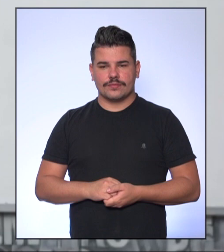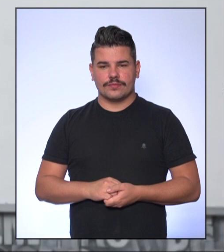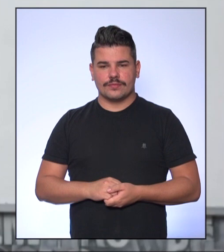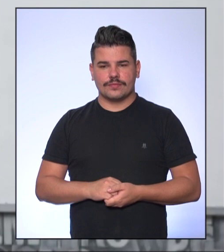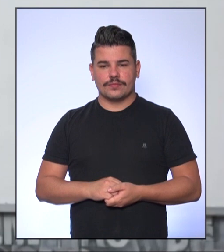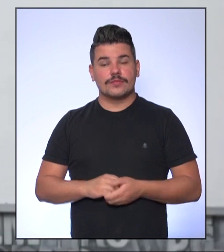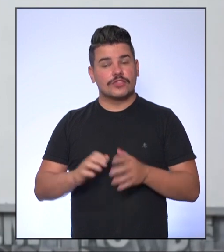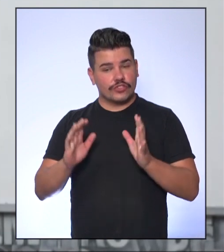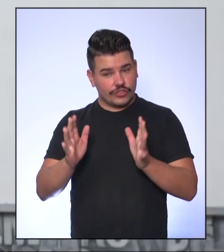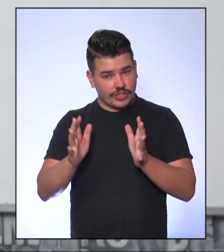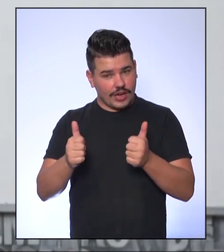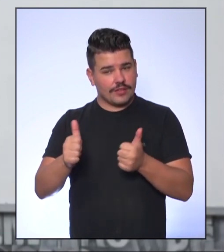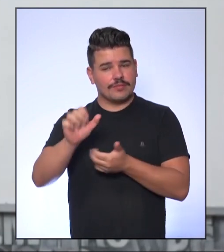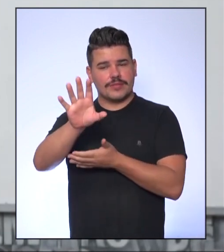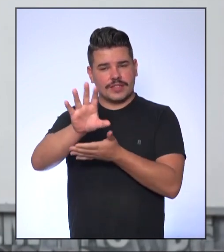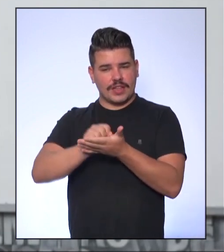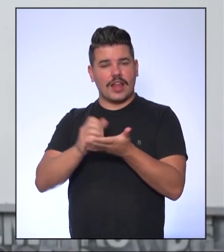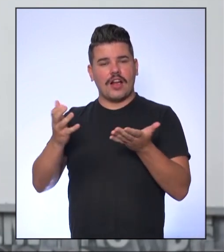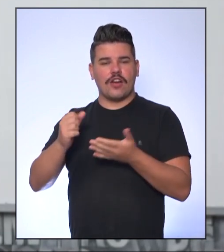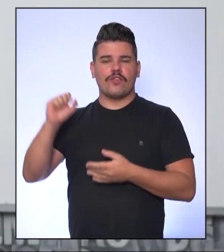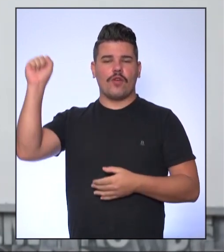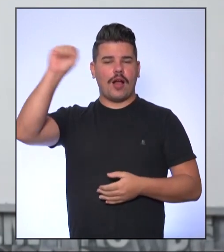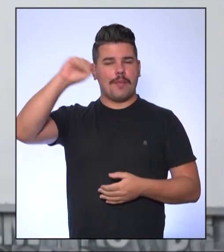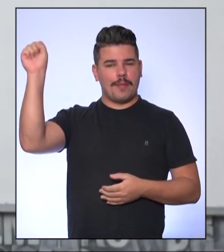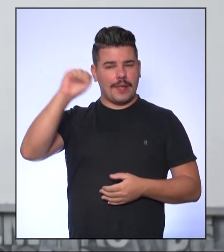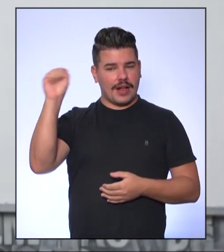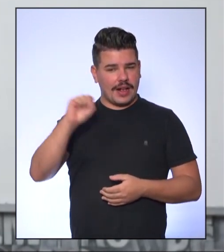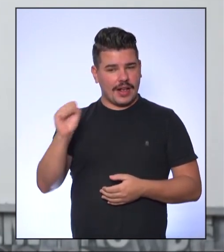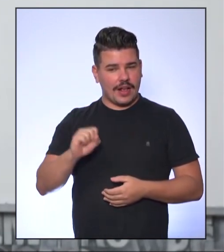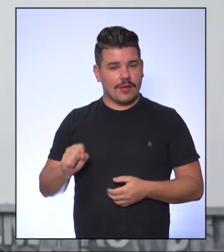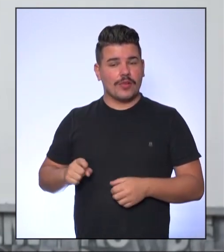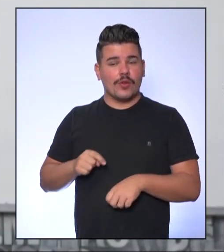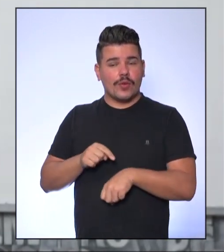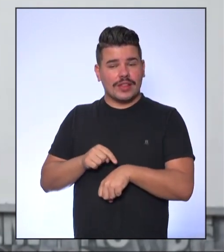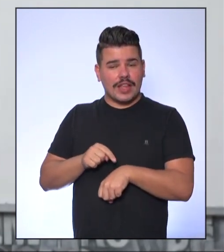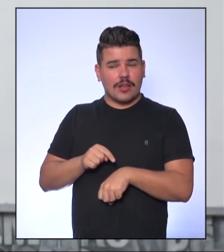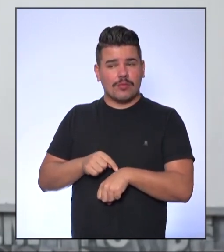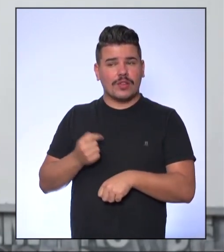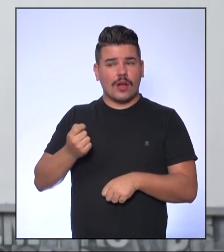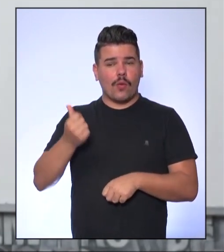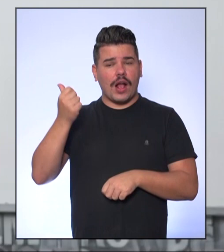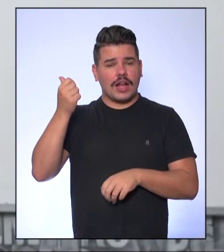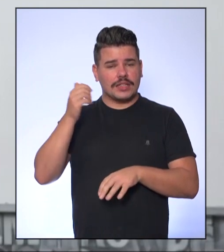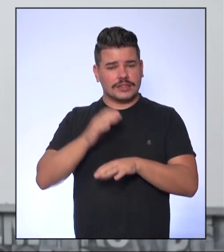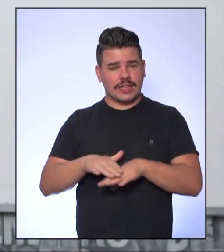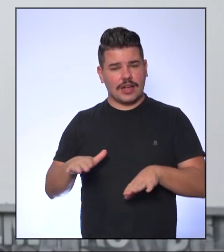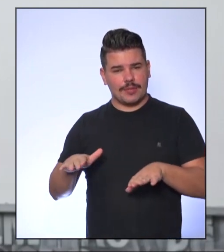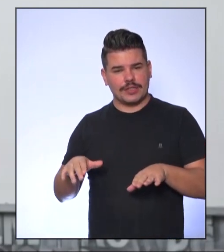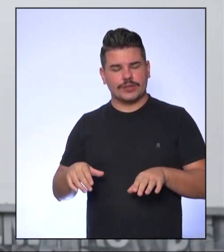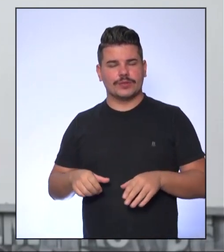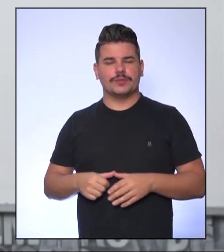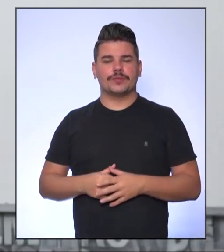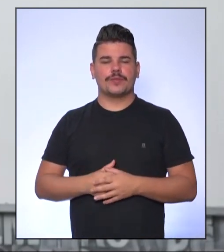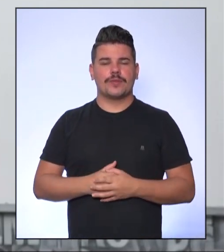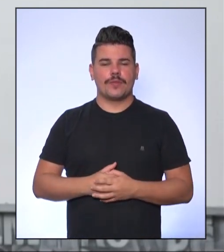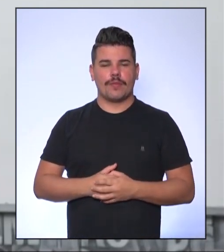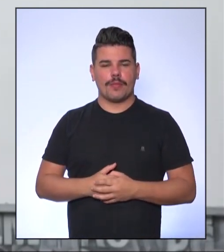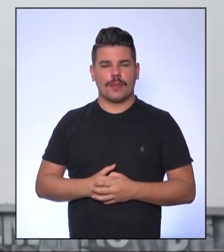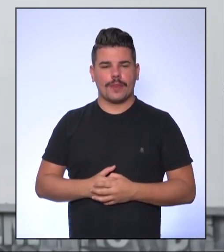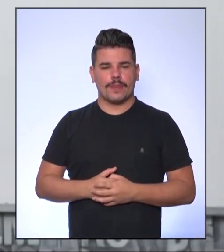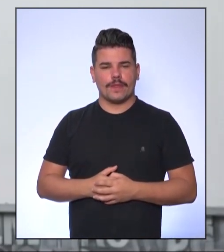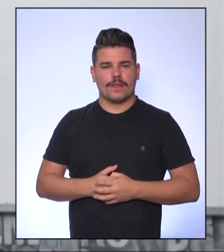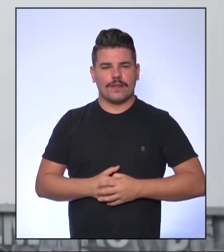Printaram já e agora vamos apagar porque o nosso tempo está esgotando, tá?